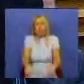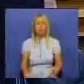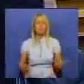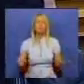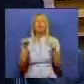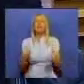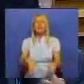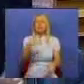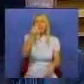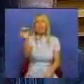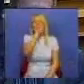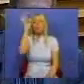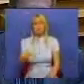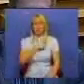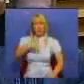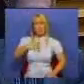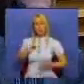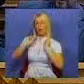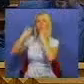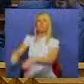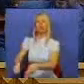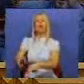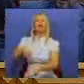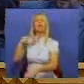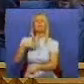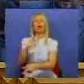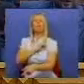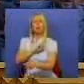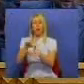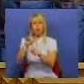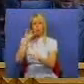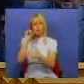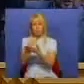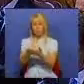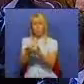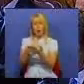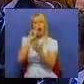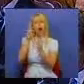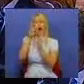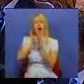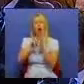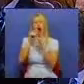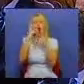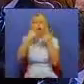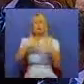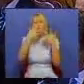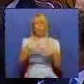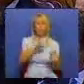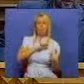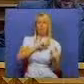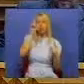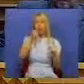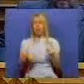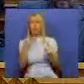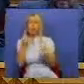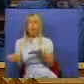empresa vai ser entregue ao capital privado, mas não está no orçamento a privatização e o rendimento. Ou